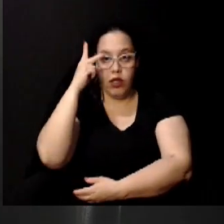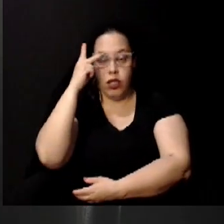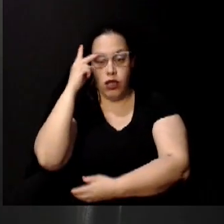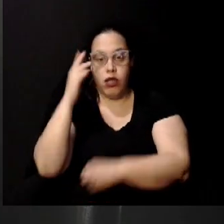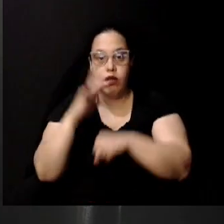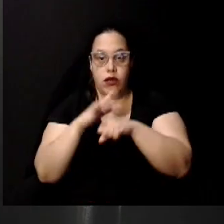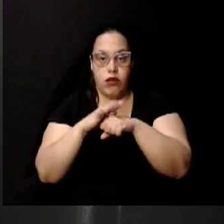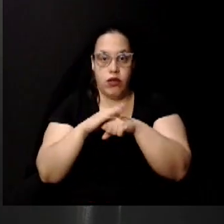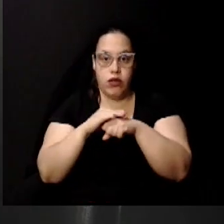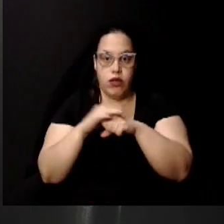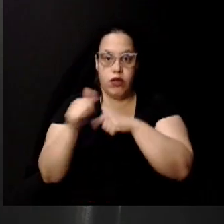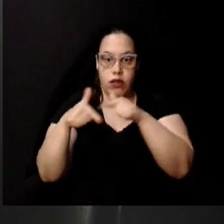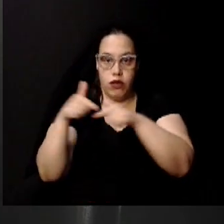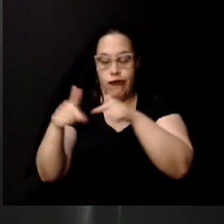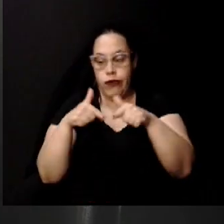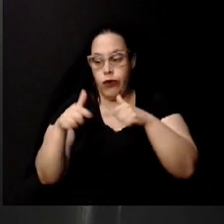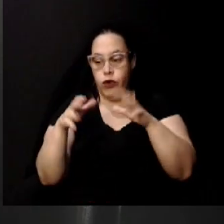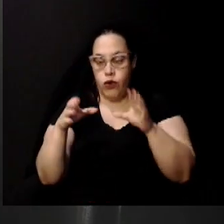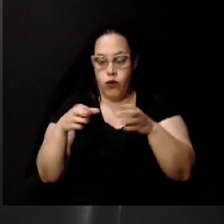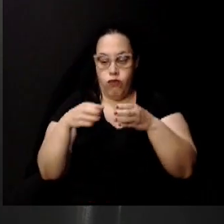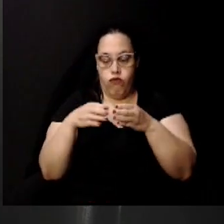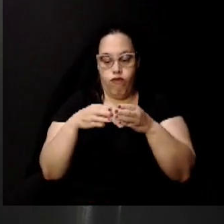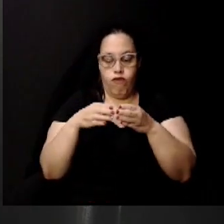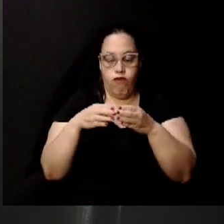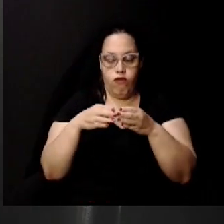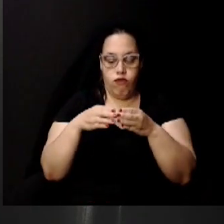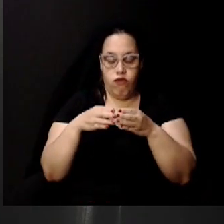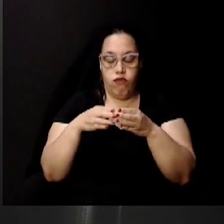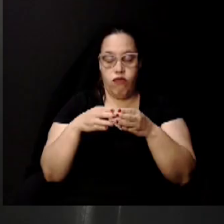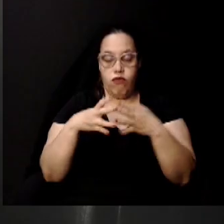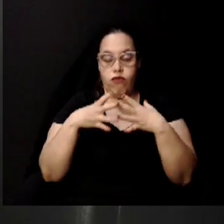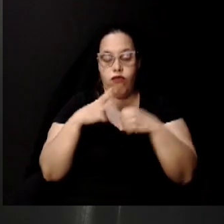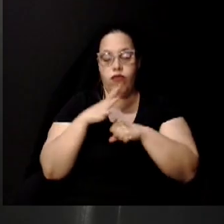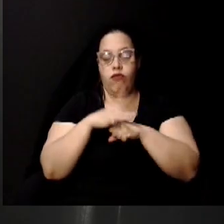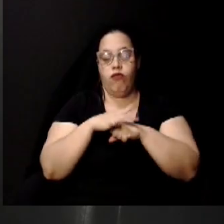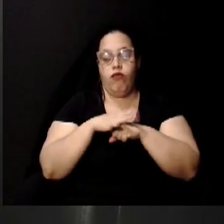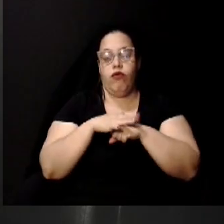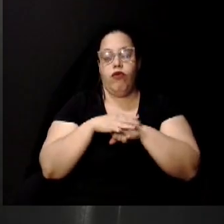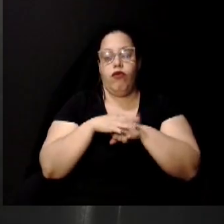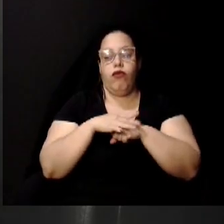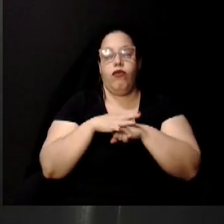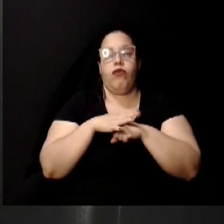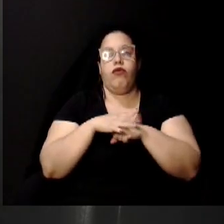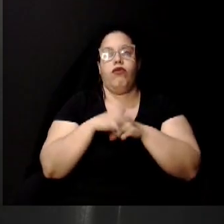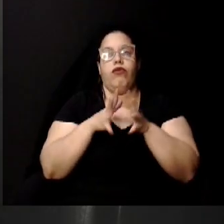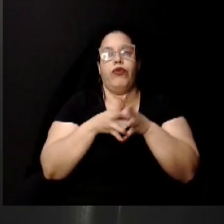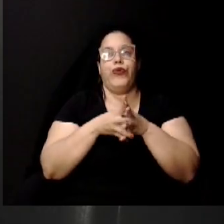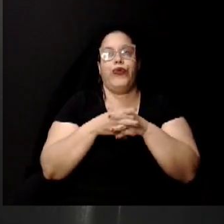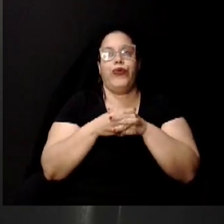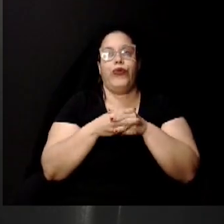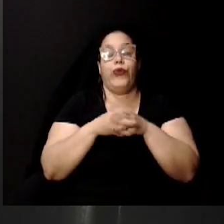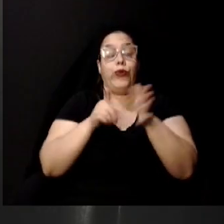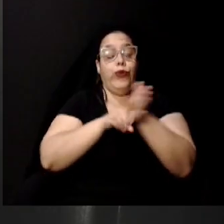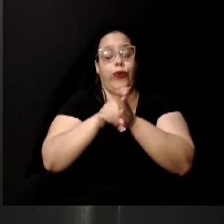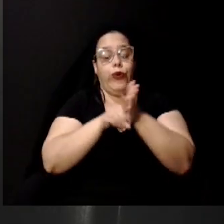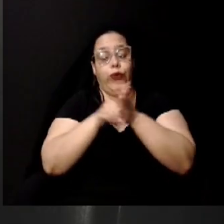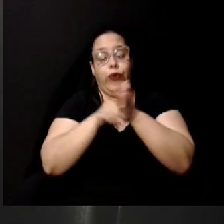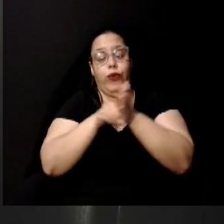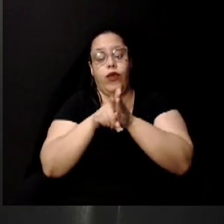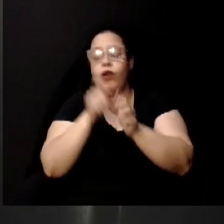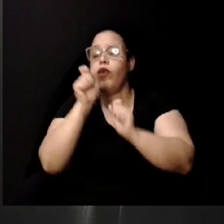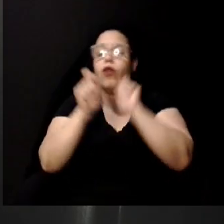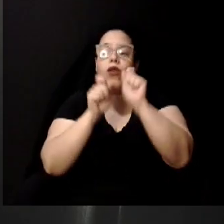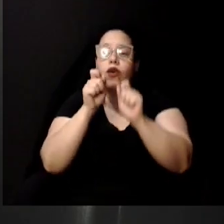mundo do trabalho. O mundo do trabalho, ele está adoecedor, né? Se a gente fizer uma pesquisa e perguntar, gente, vocês estão felizes